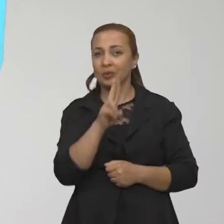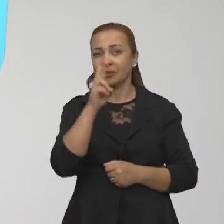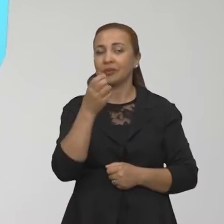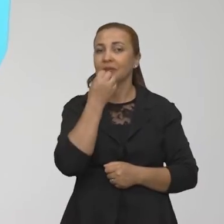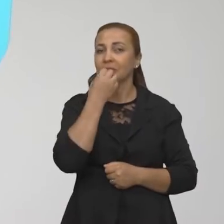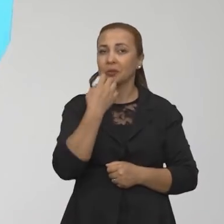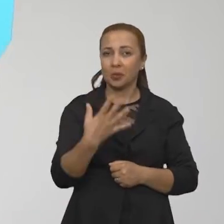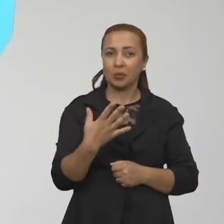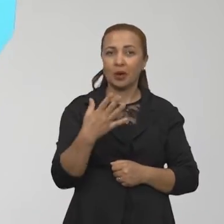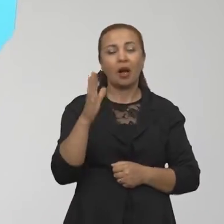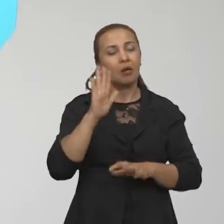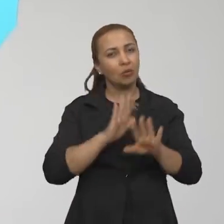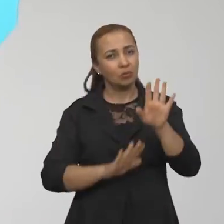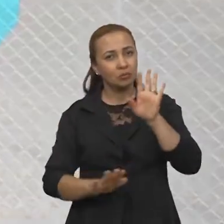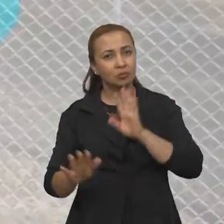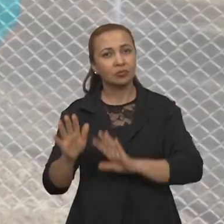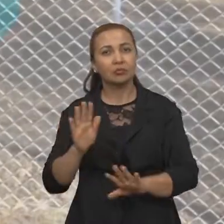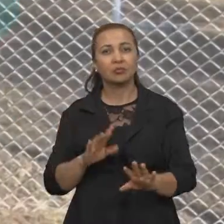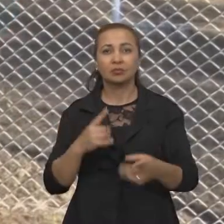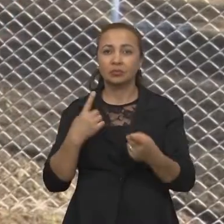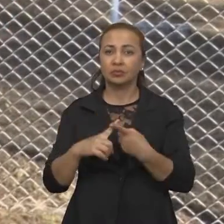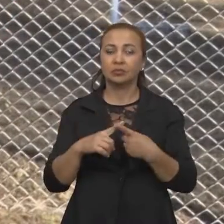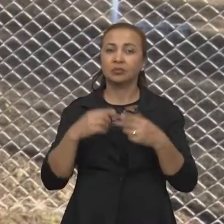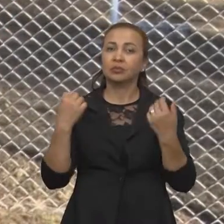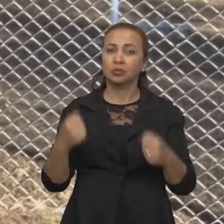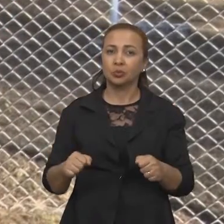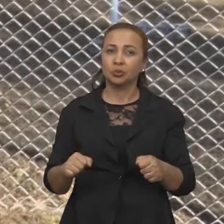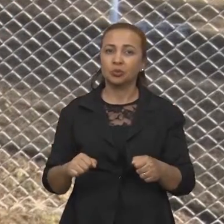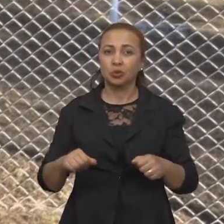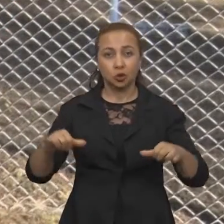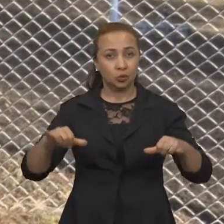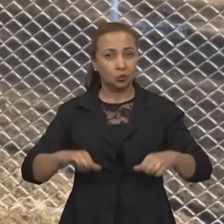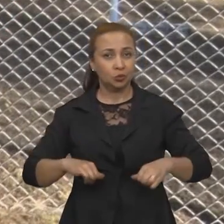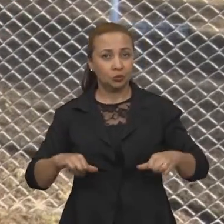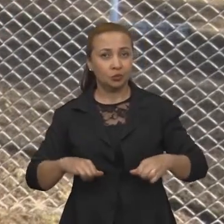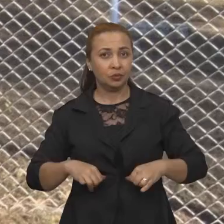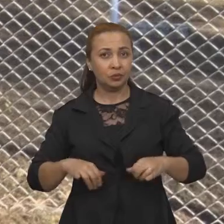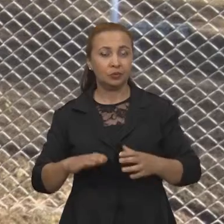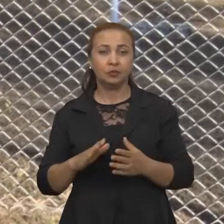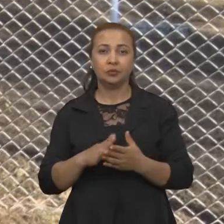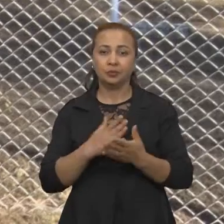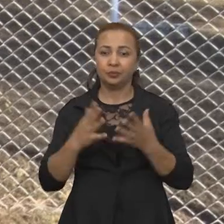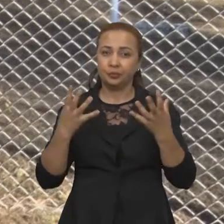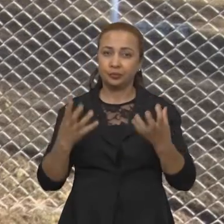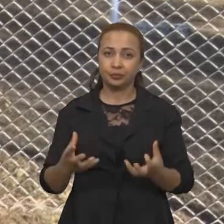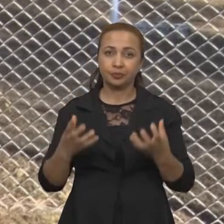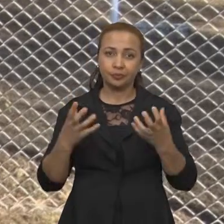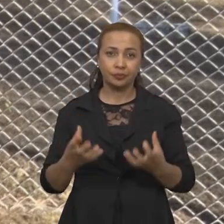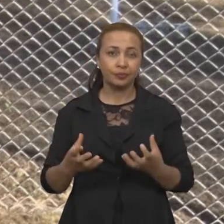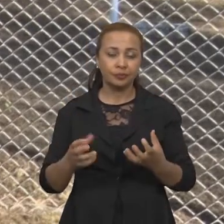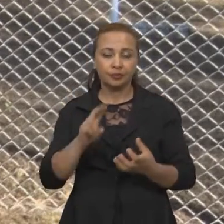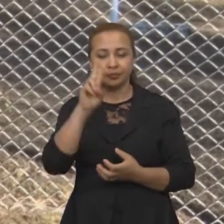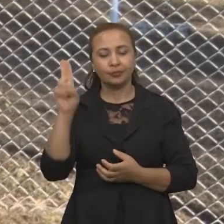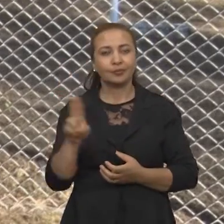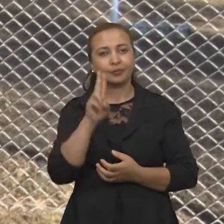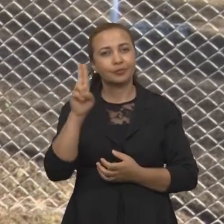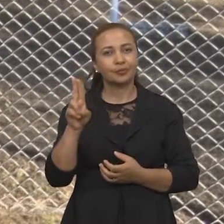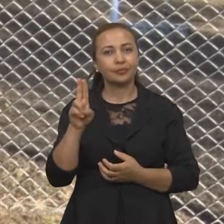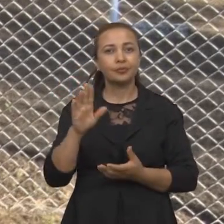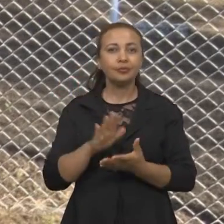usada com cautela, porque ela pode sofrer uma sobrecarga de uso